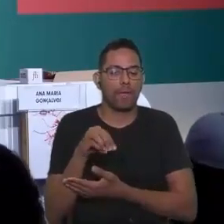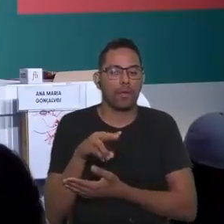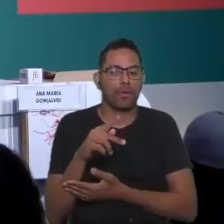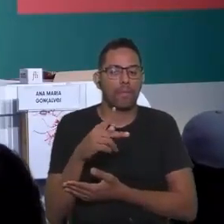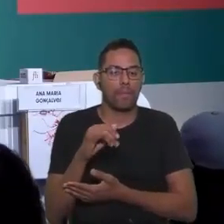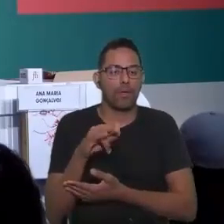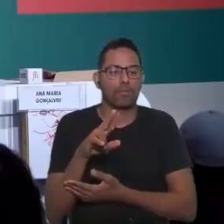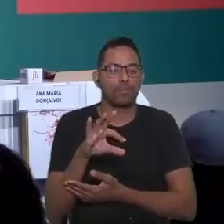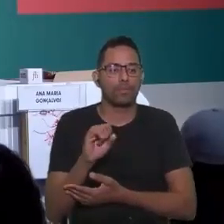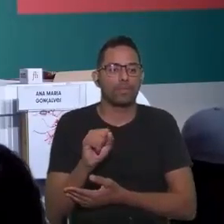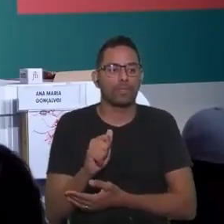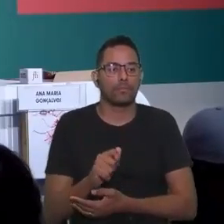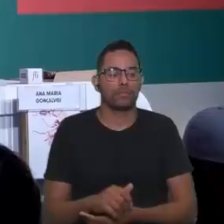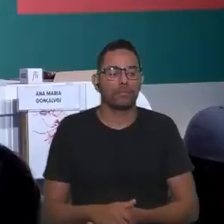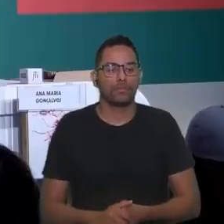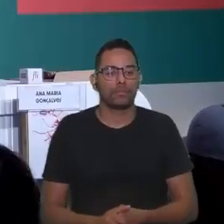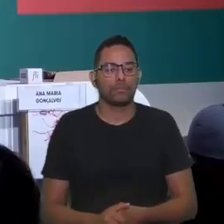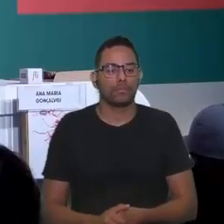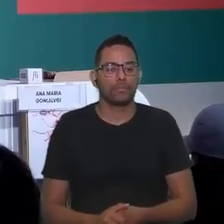inédito.